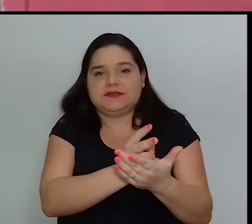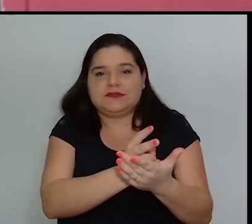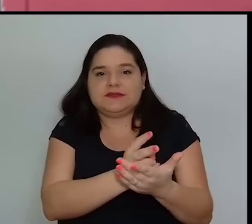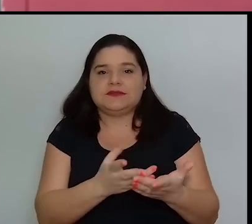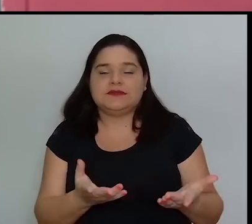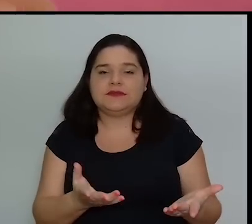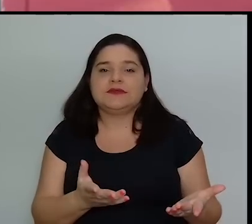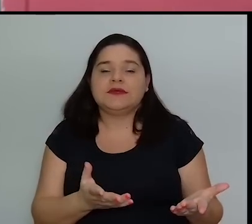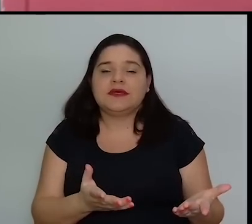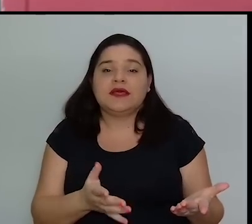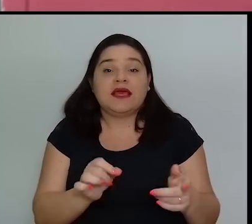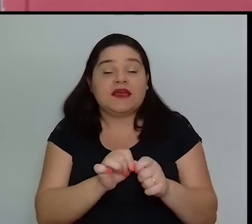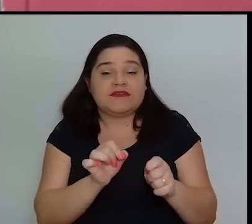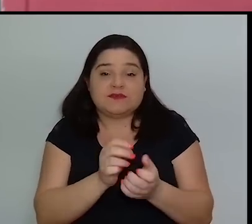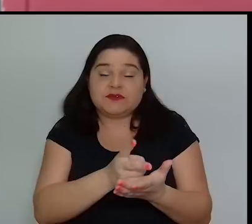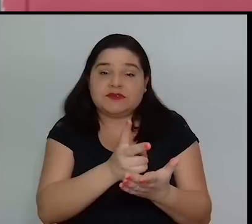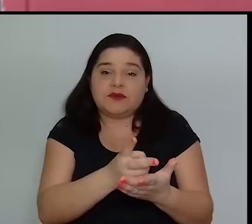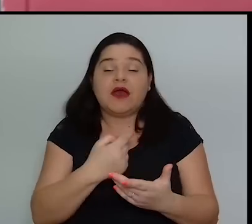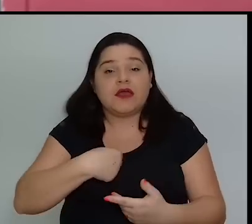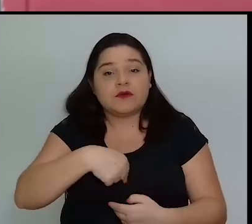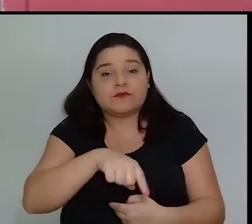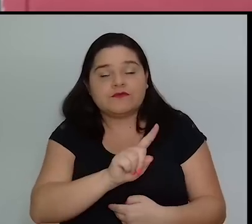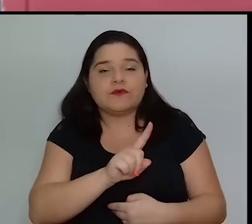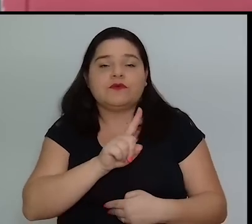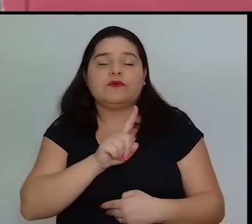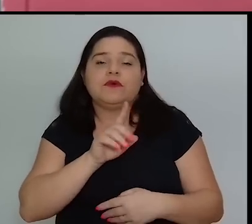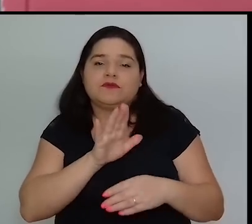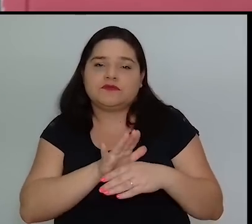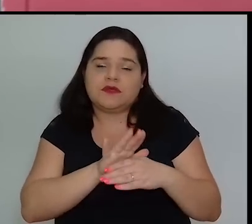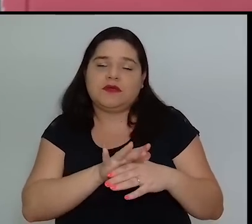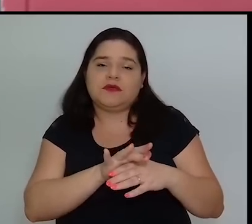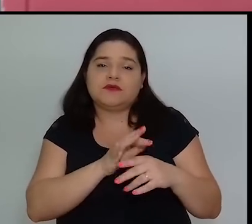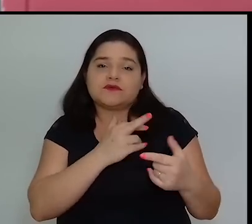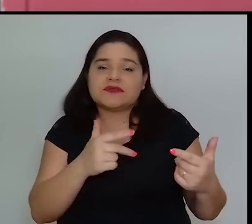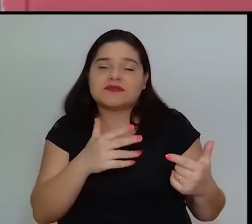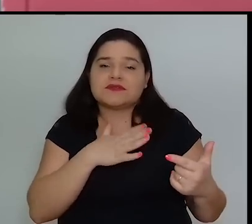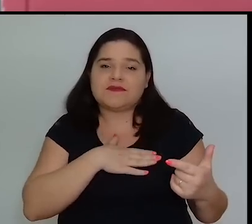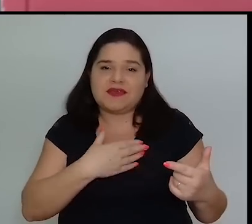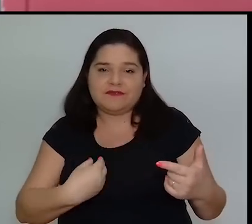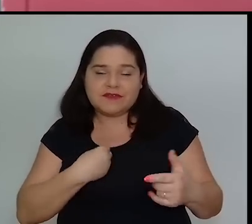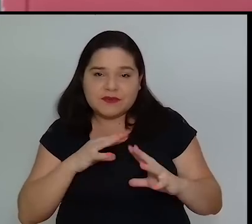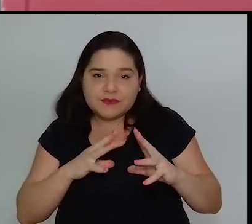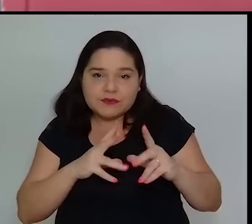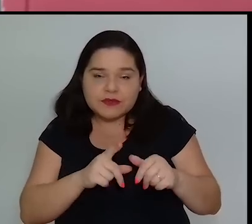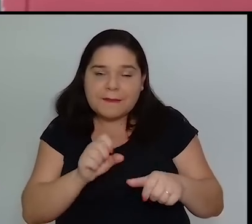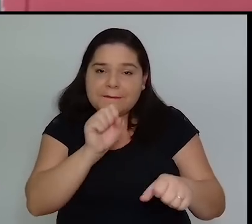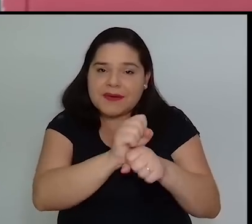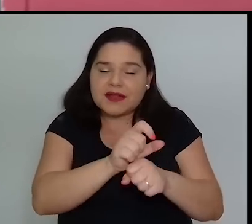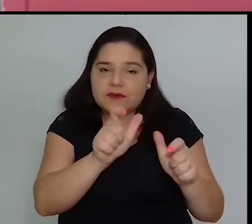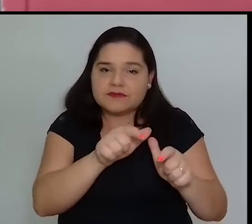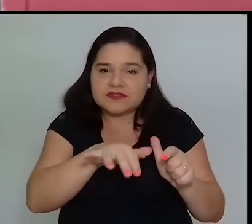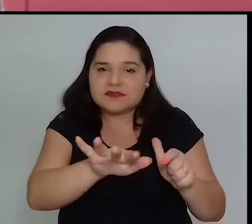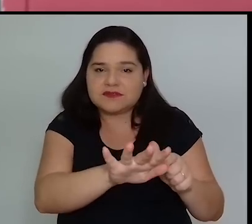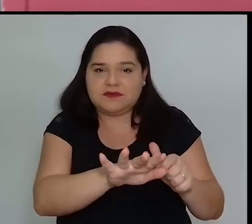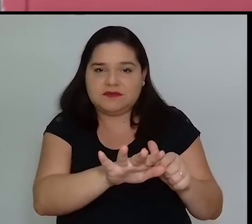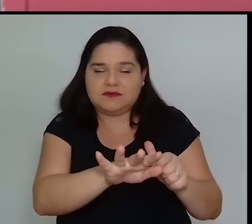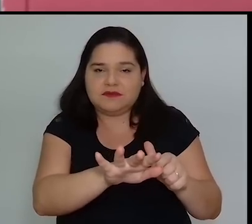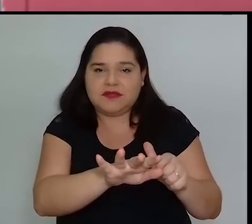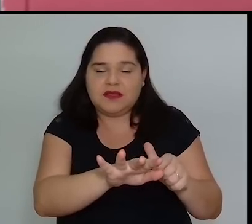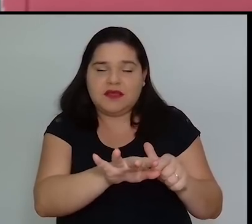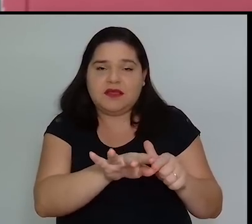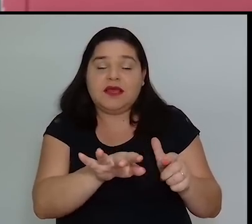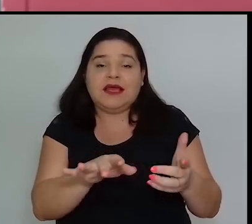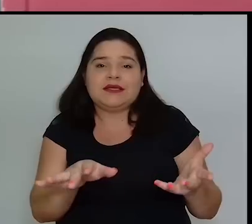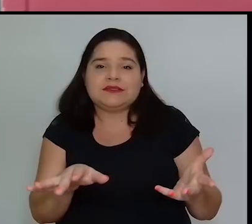é você fazer manutenção eu vou continuar dando cesta básica na minha vida inteira e vocês para onde vocês estão para cá vocês não vem eu não quero